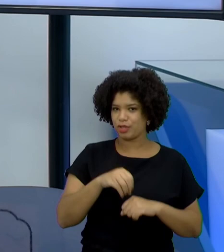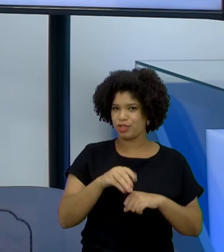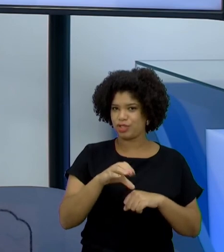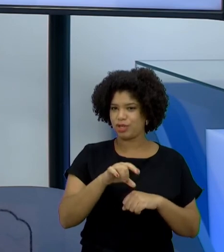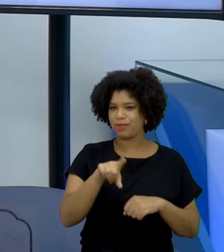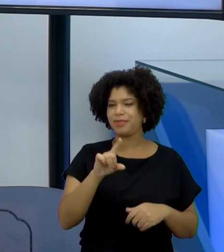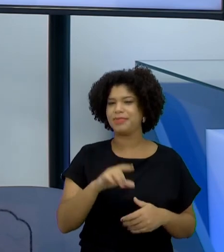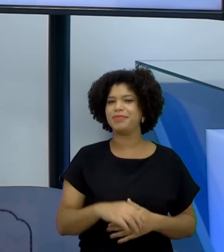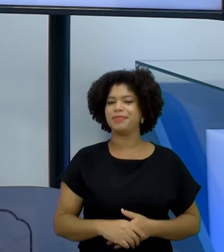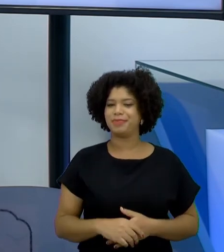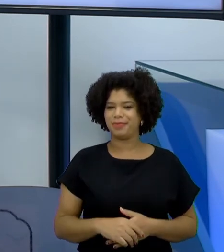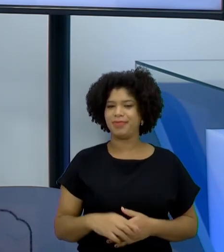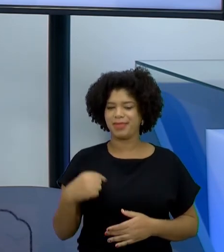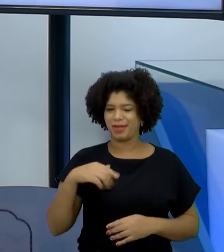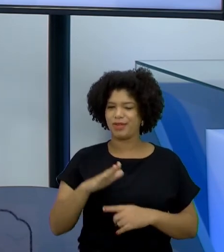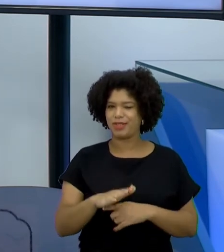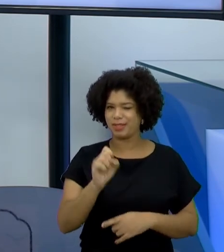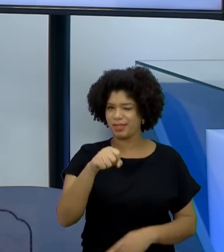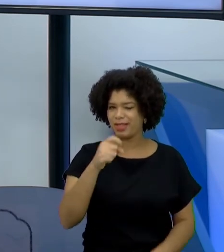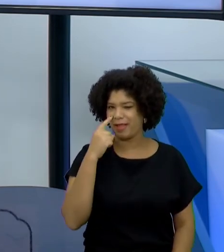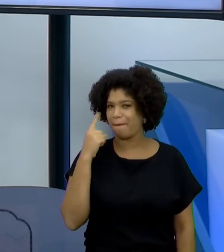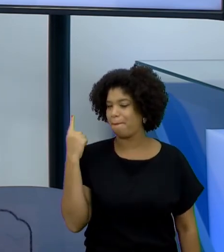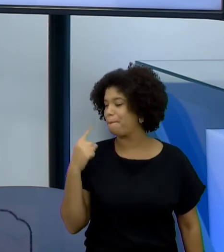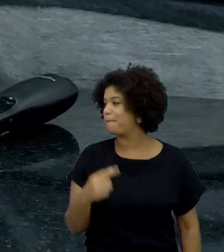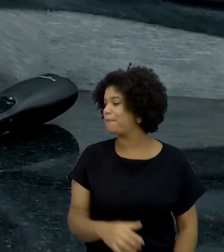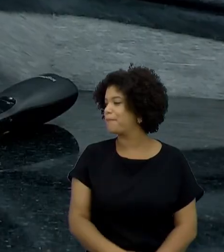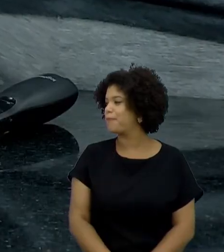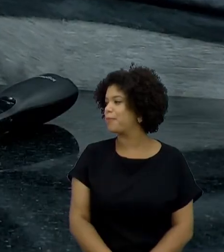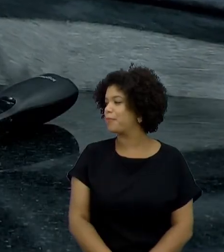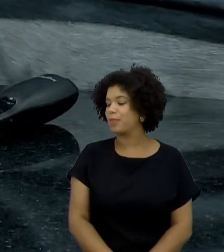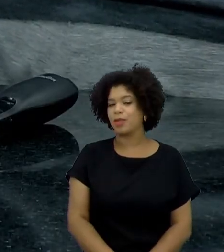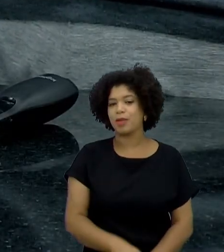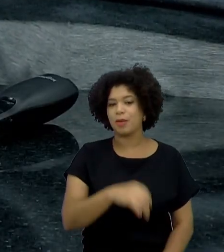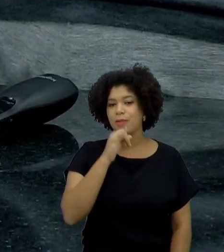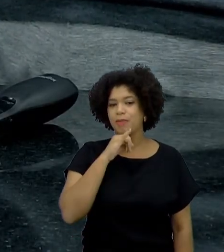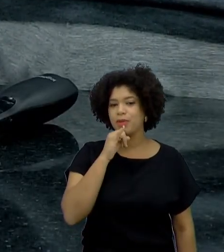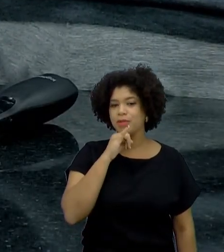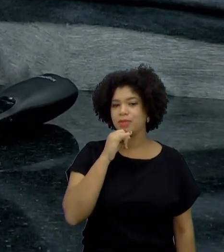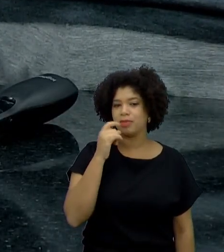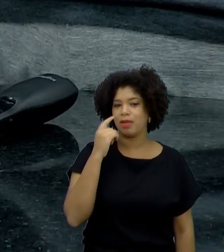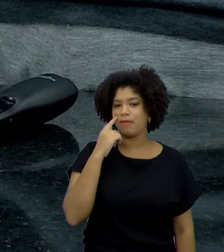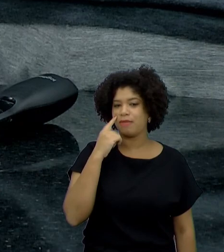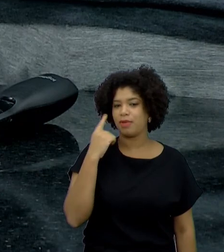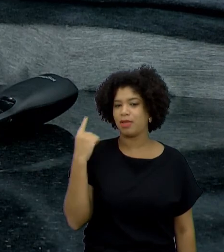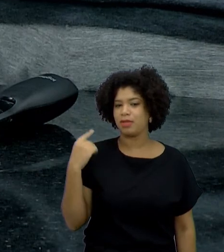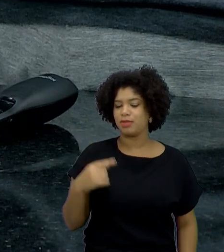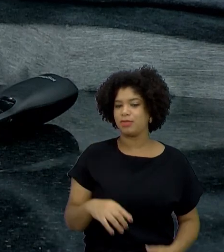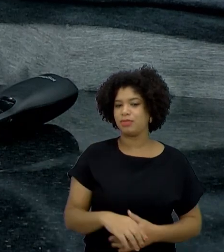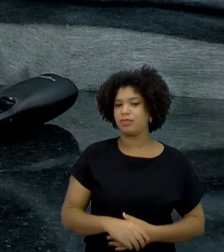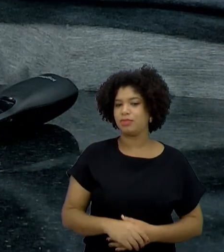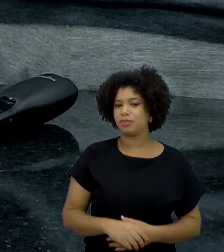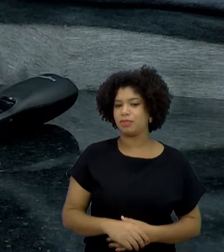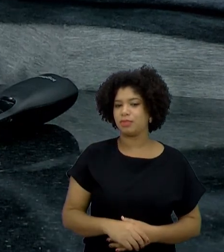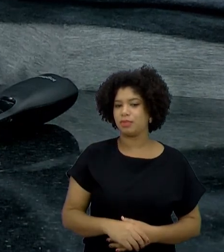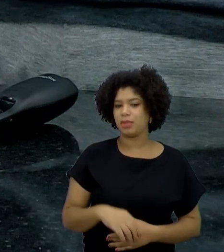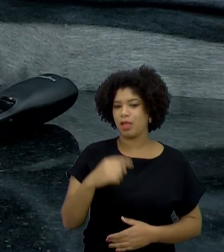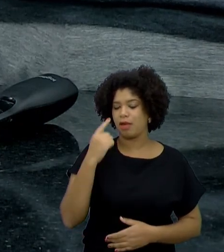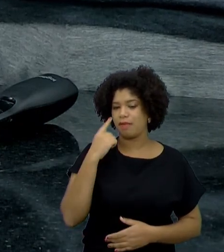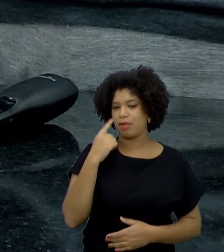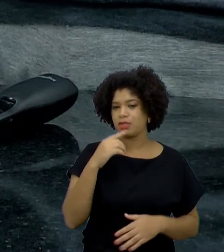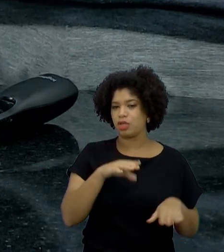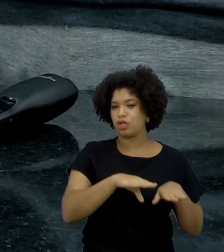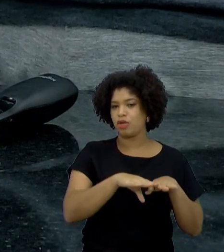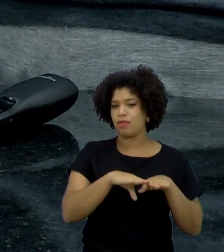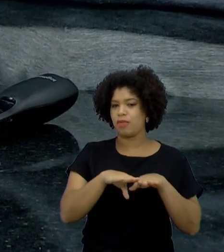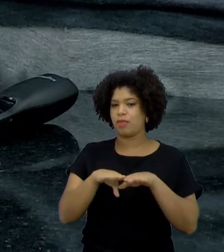para você. Estou aqui para te ajudar. Olha só. Olha para essa caneta atrás da garrafa, se bem que a superfície ela não é uniforme,